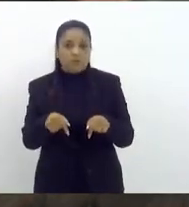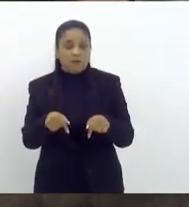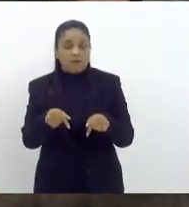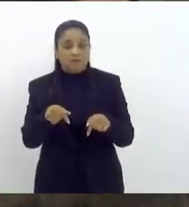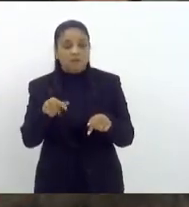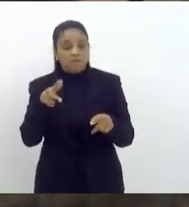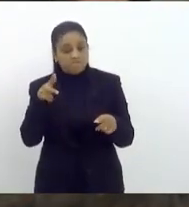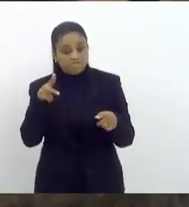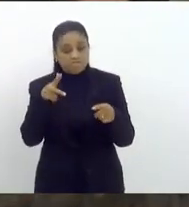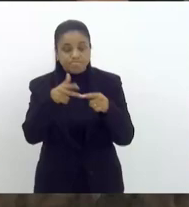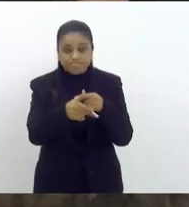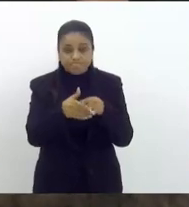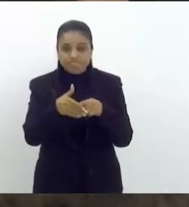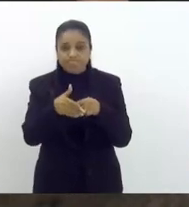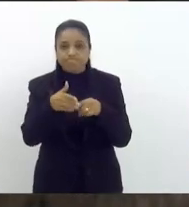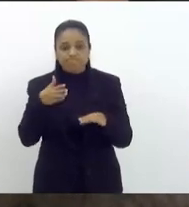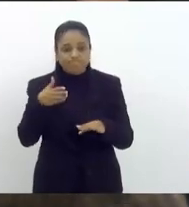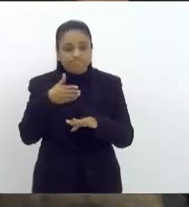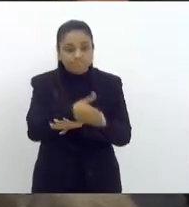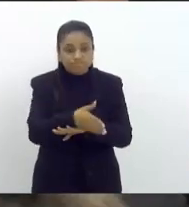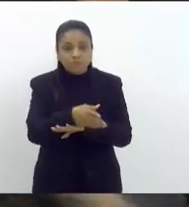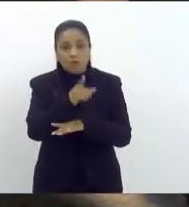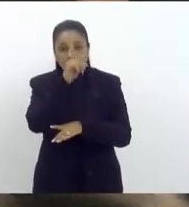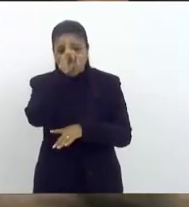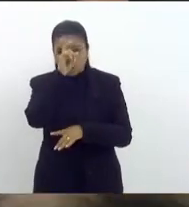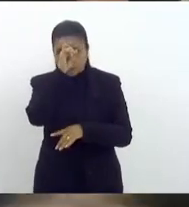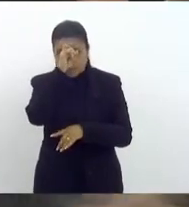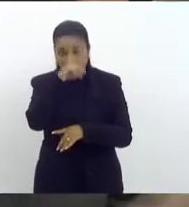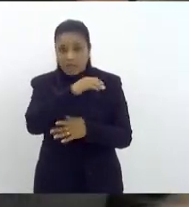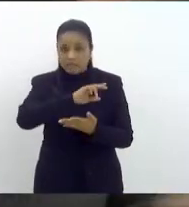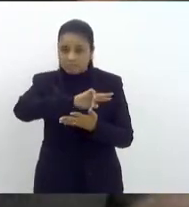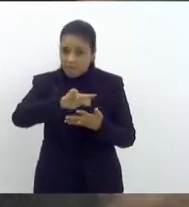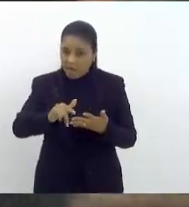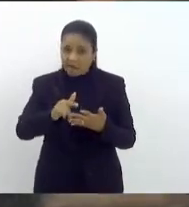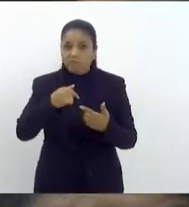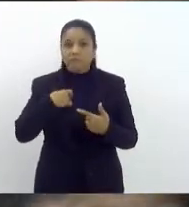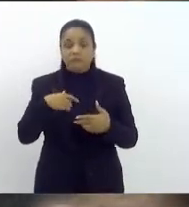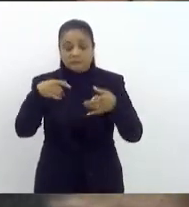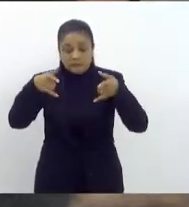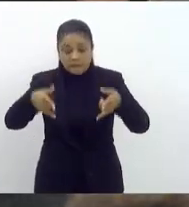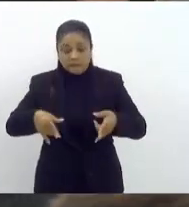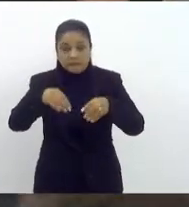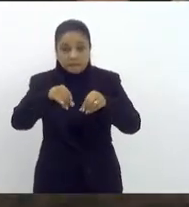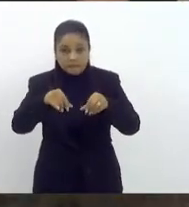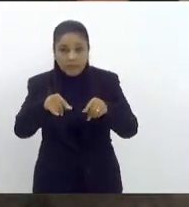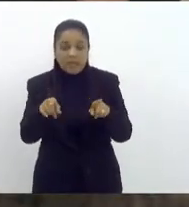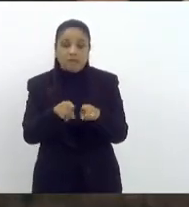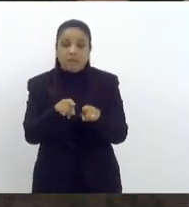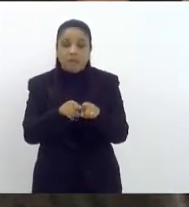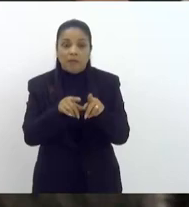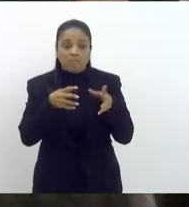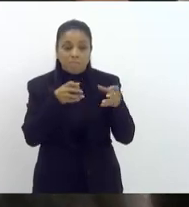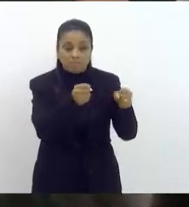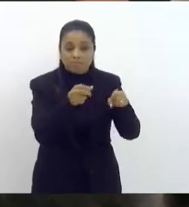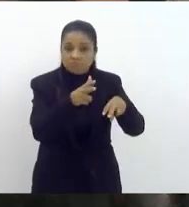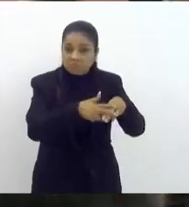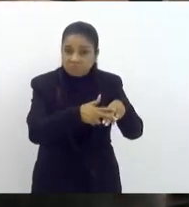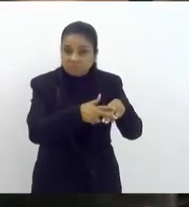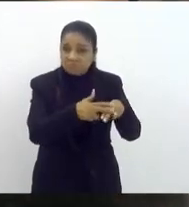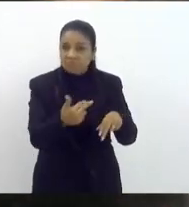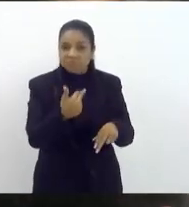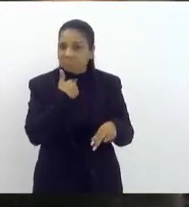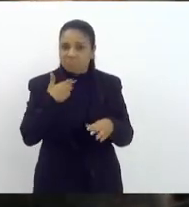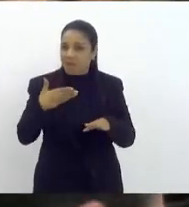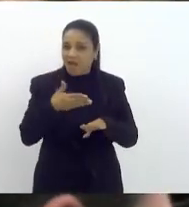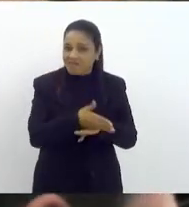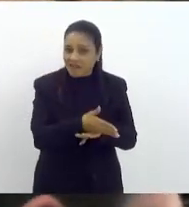a vários hospitais cemitérios e penitenciárias não sendo